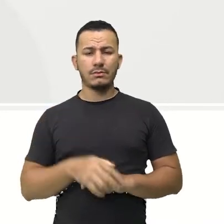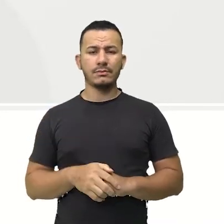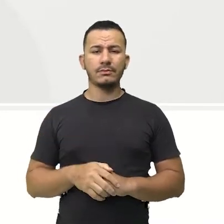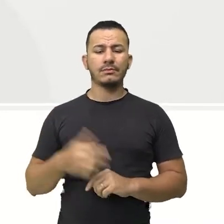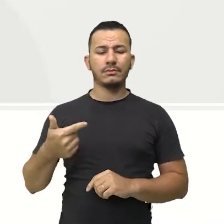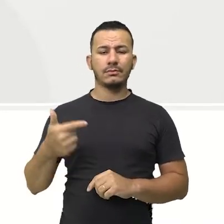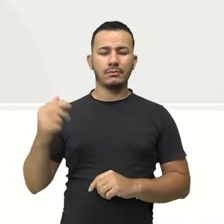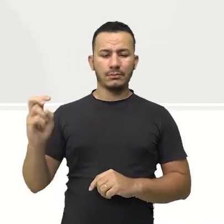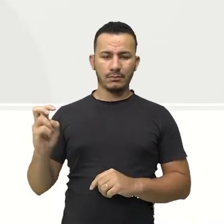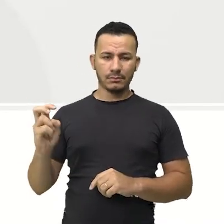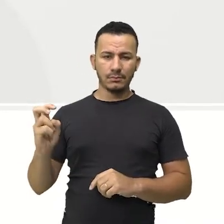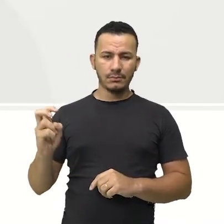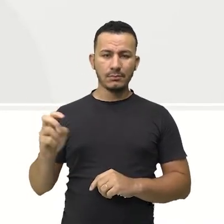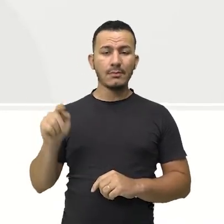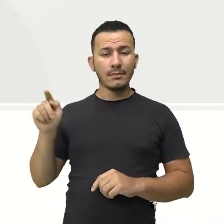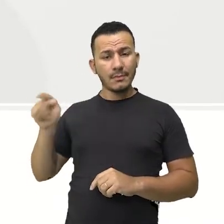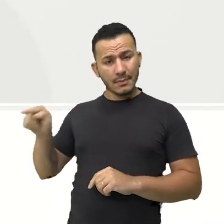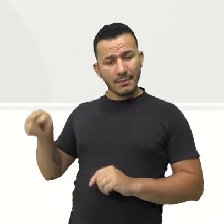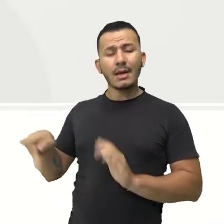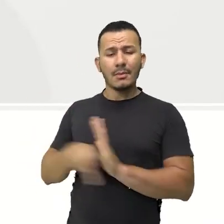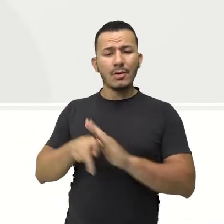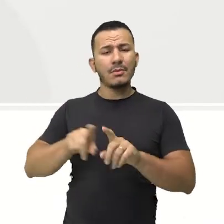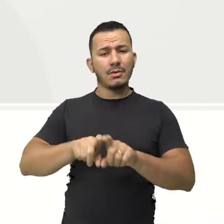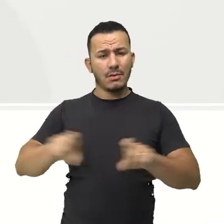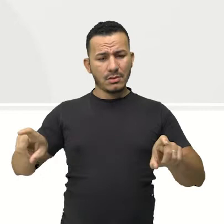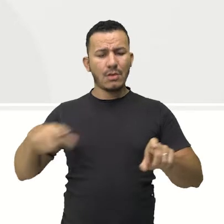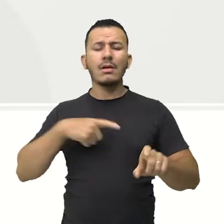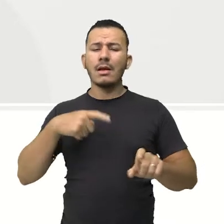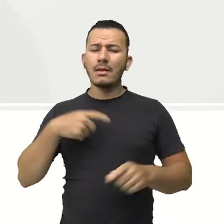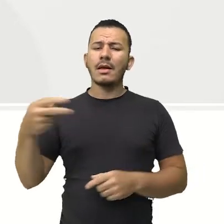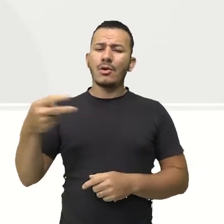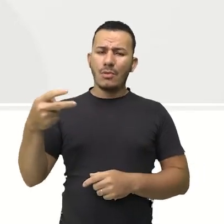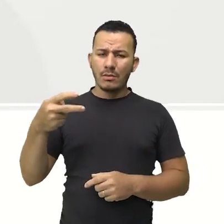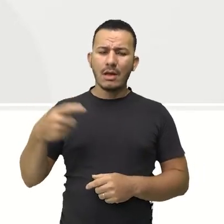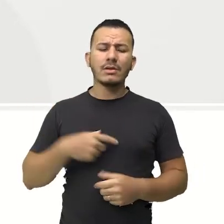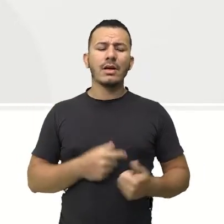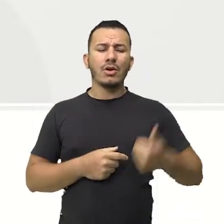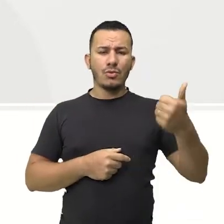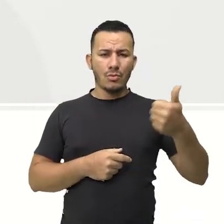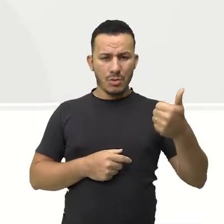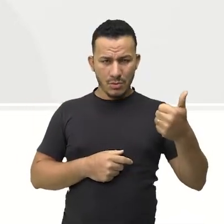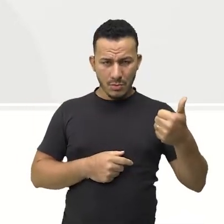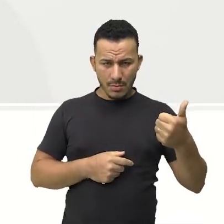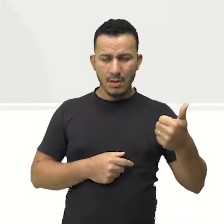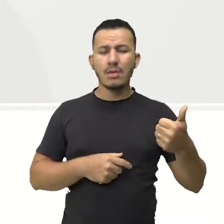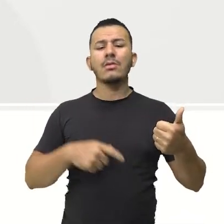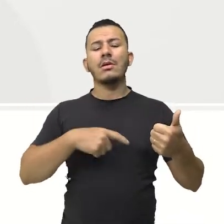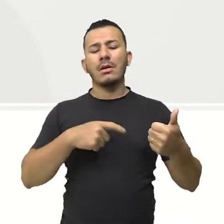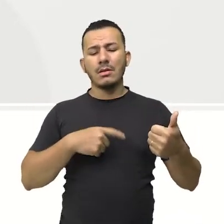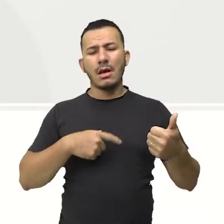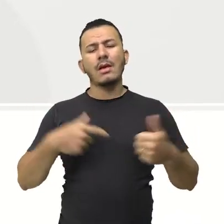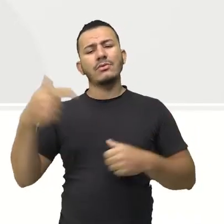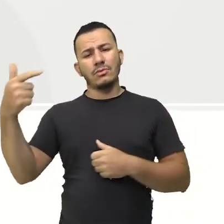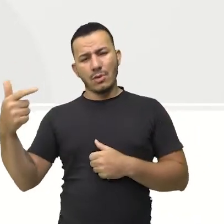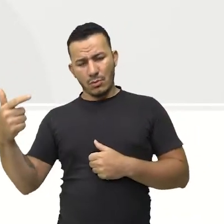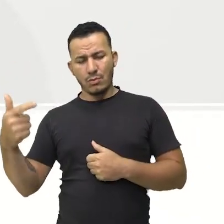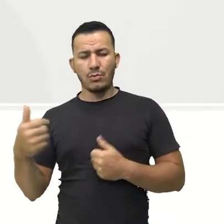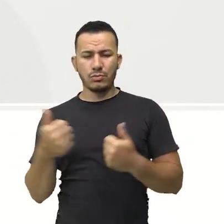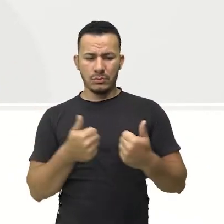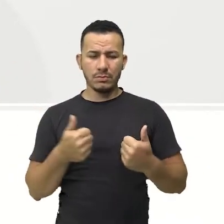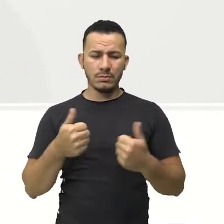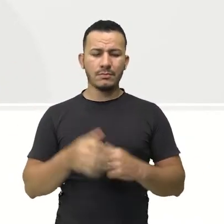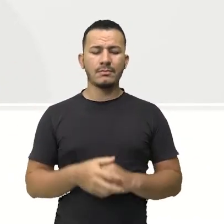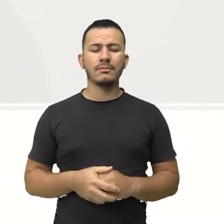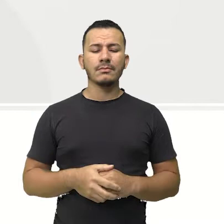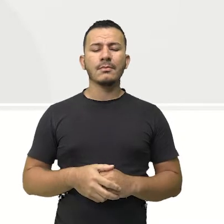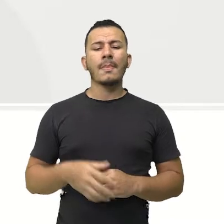a 25. Isso aqui é uma equação, tá, pessoal? Tem igualdade, tem primeiro membro. Lembra a gente definiu?